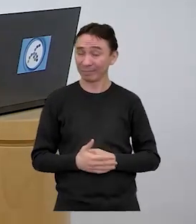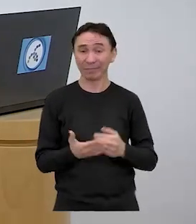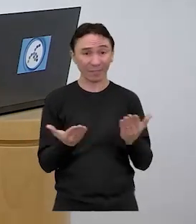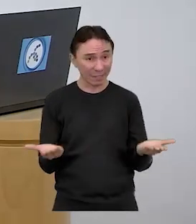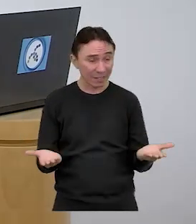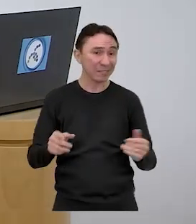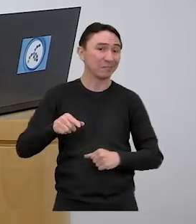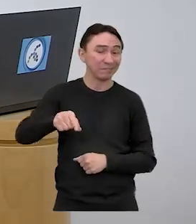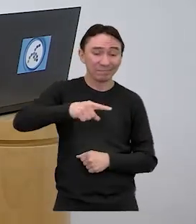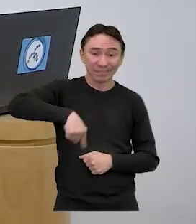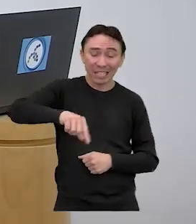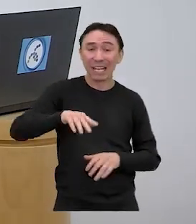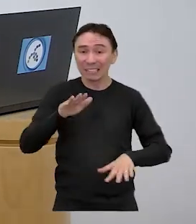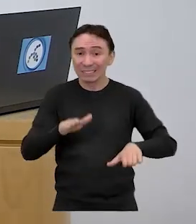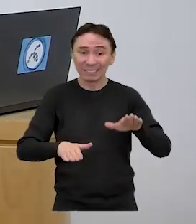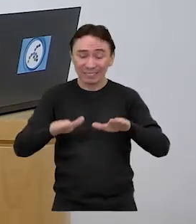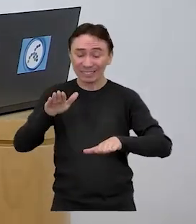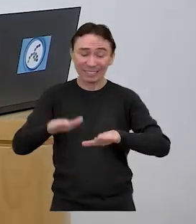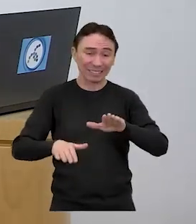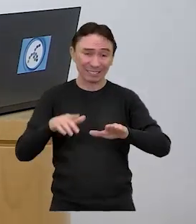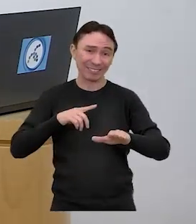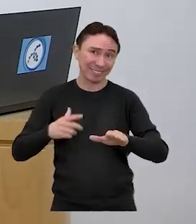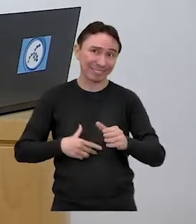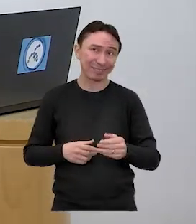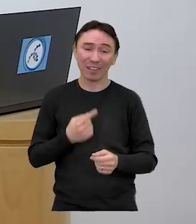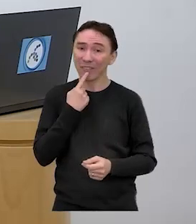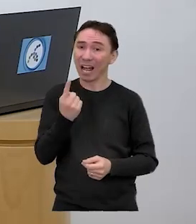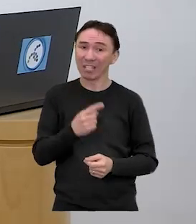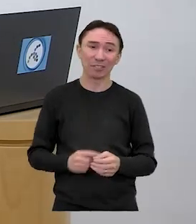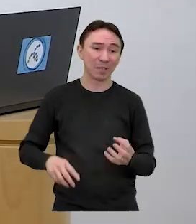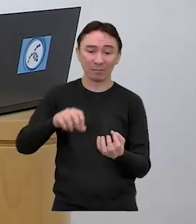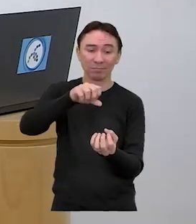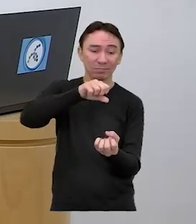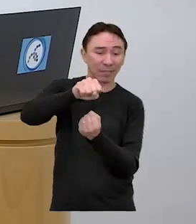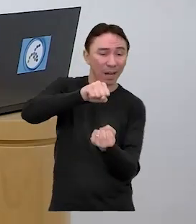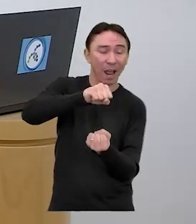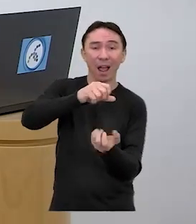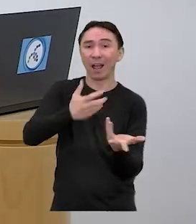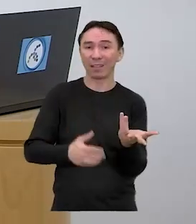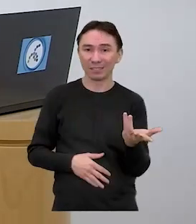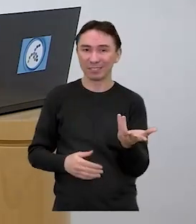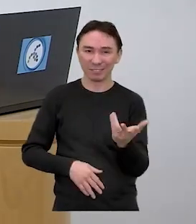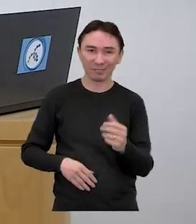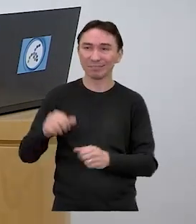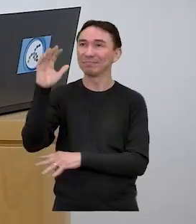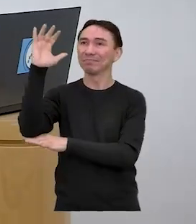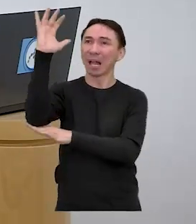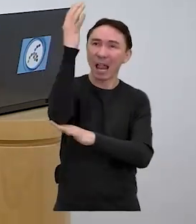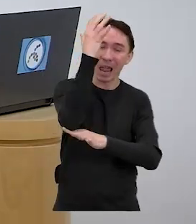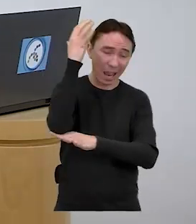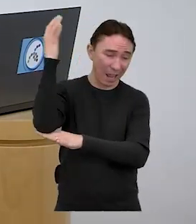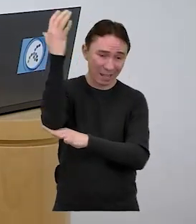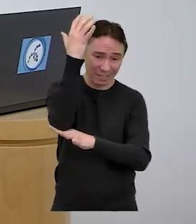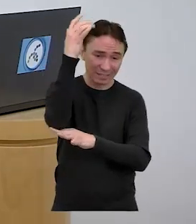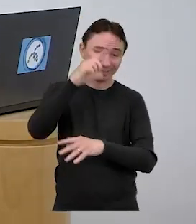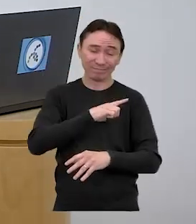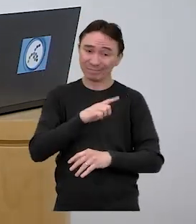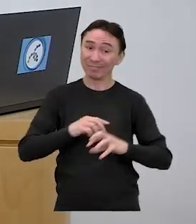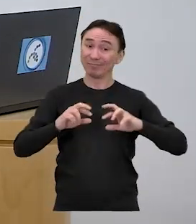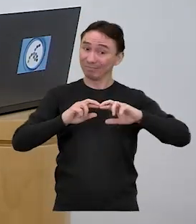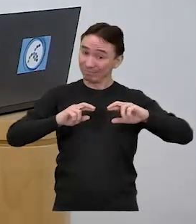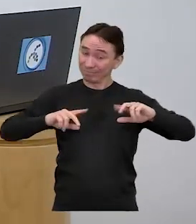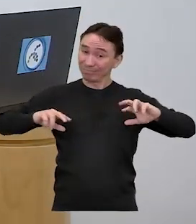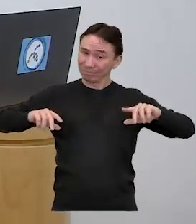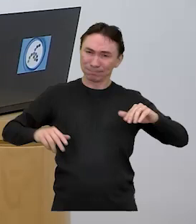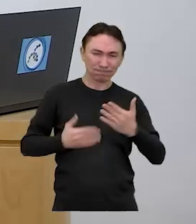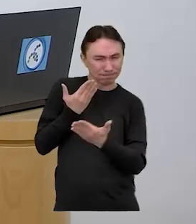quando falamos aí da sustentabilidade e, logicamente, da natureza. Então tem vários estudos aí do professor